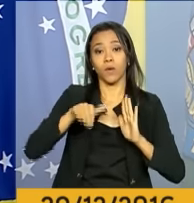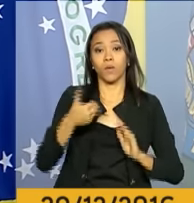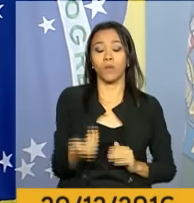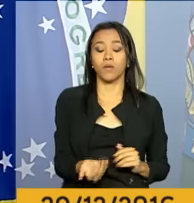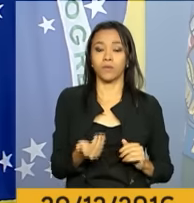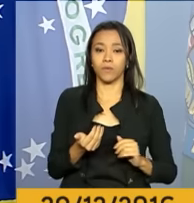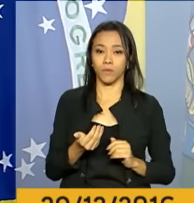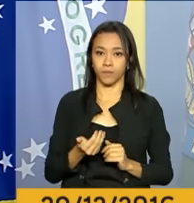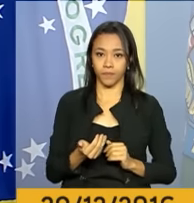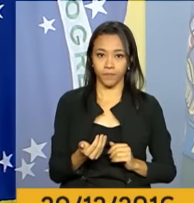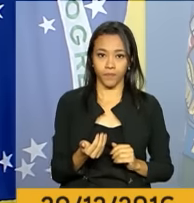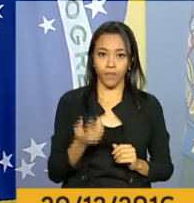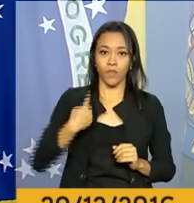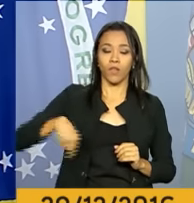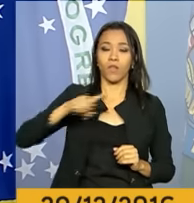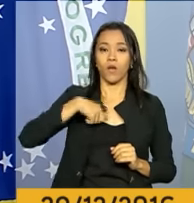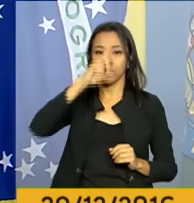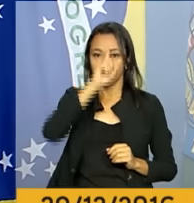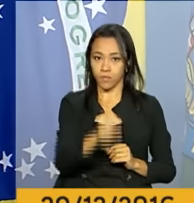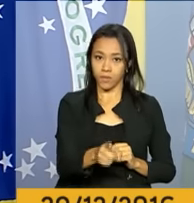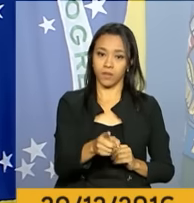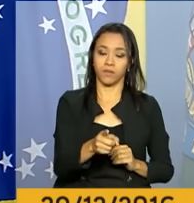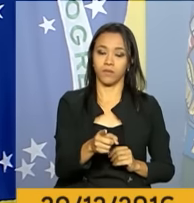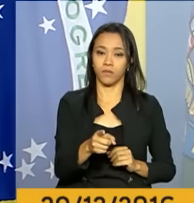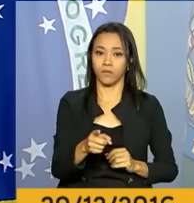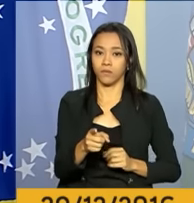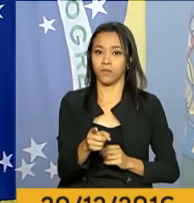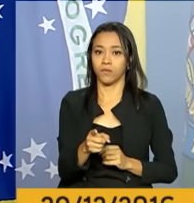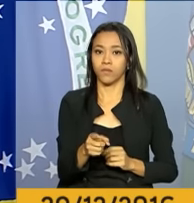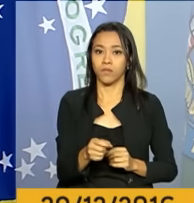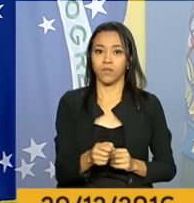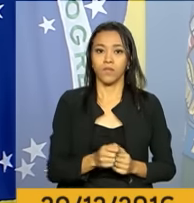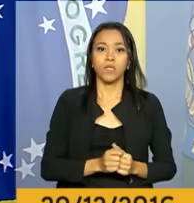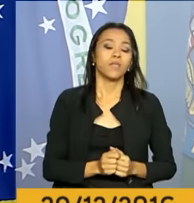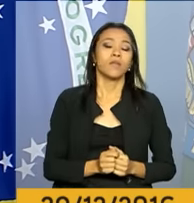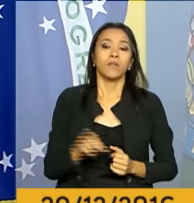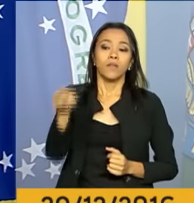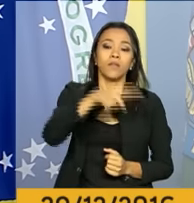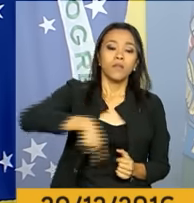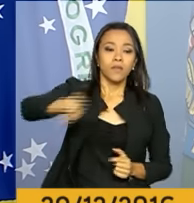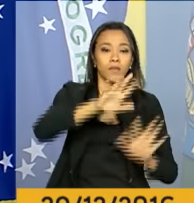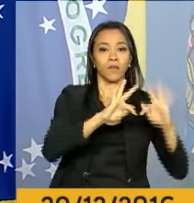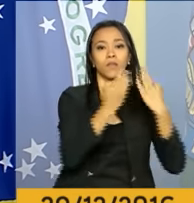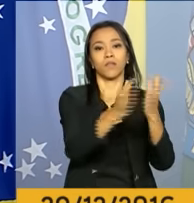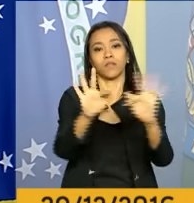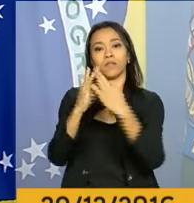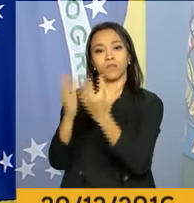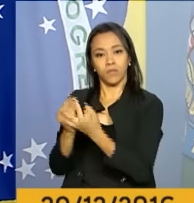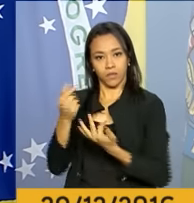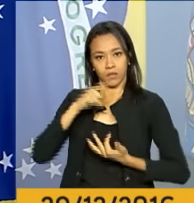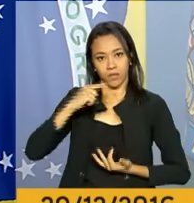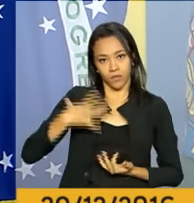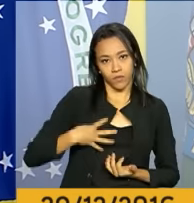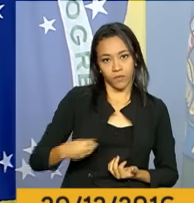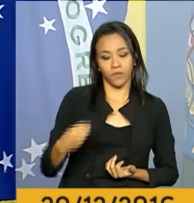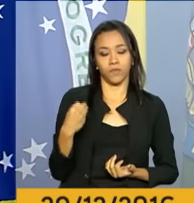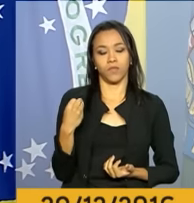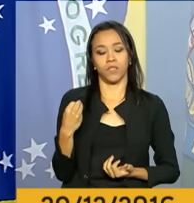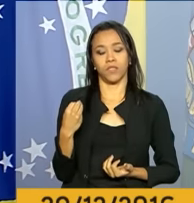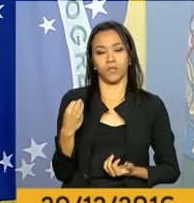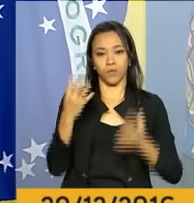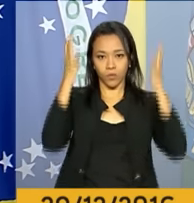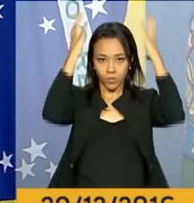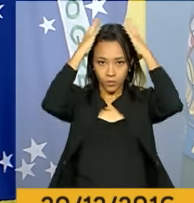quando quando determinamos que as famílias com filho com